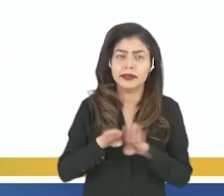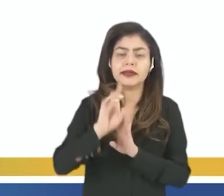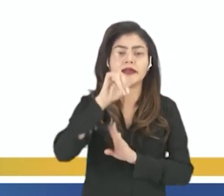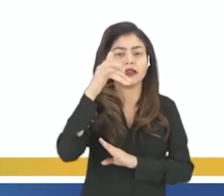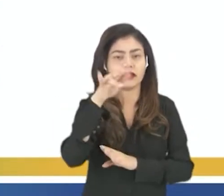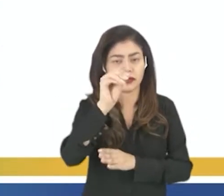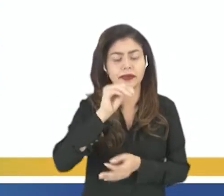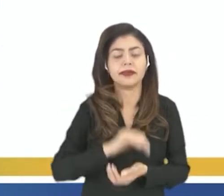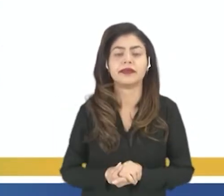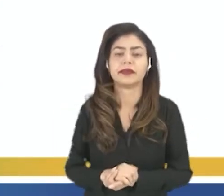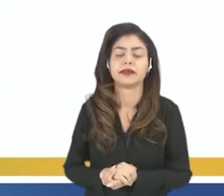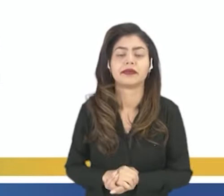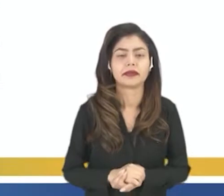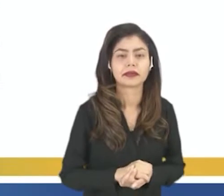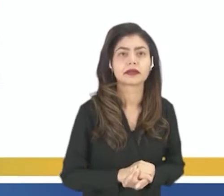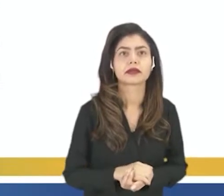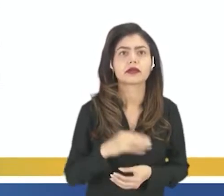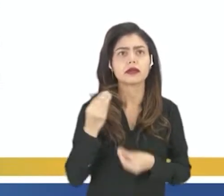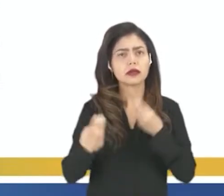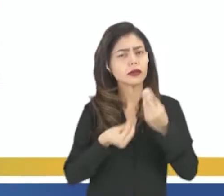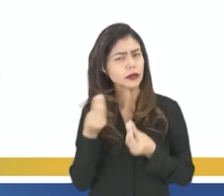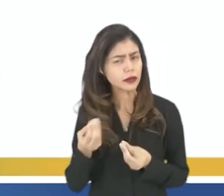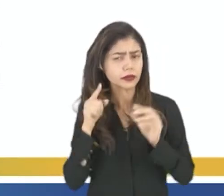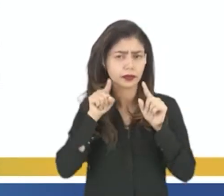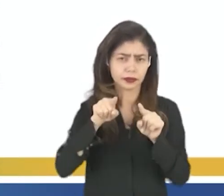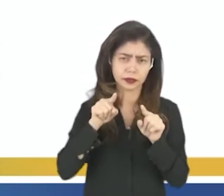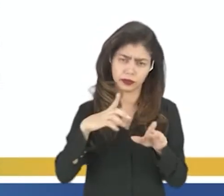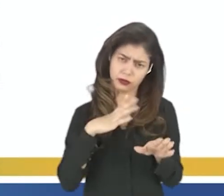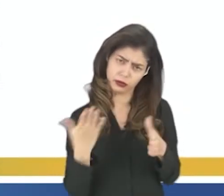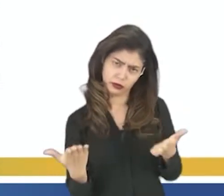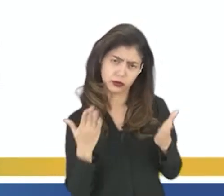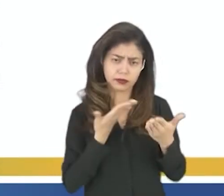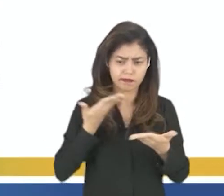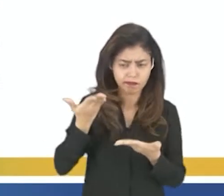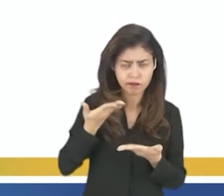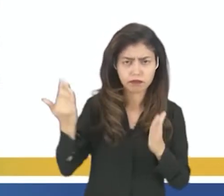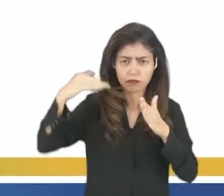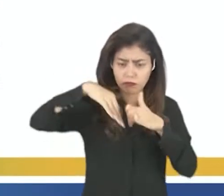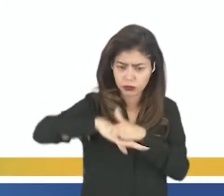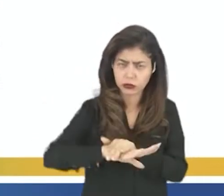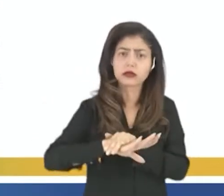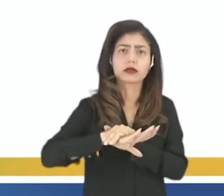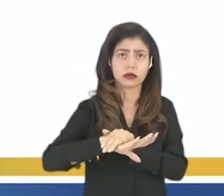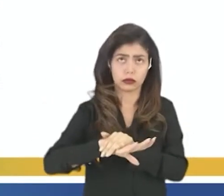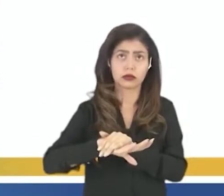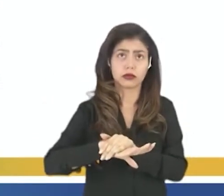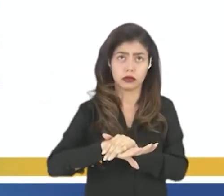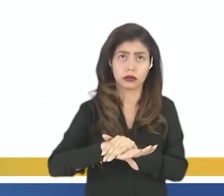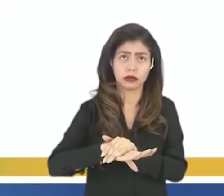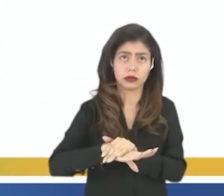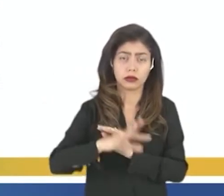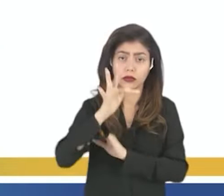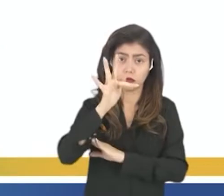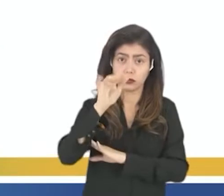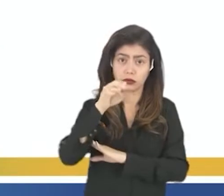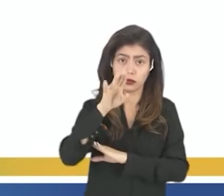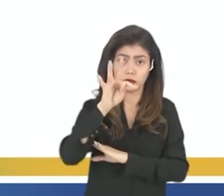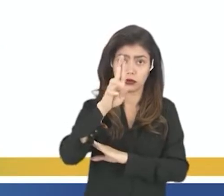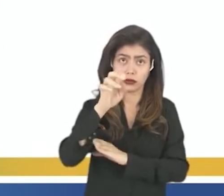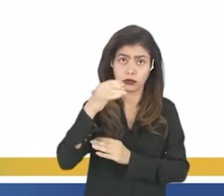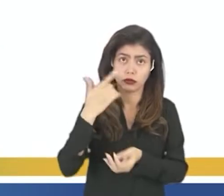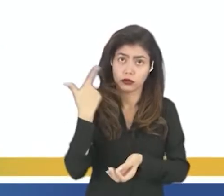lixo atômico bom então essa comissão nacional ela mantém armazenada em seus instintos Fontes radioativas